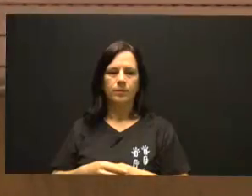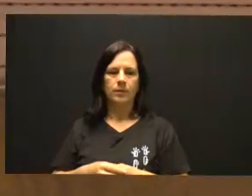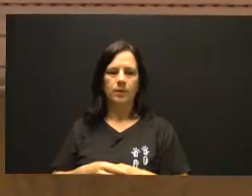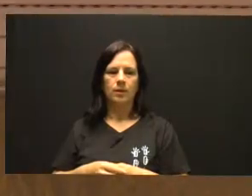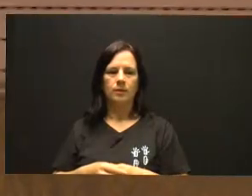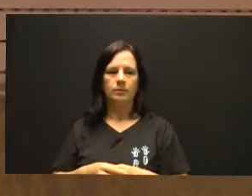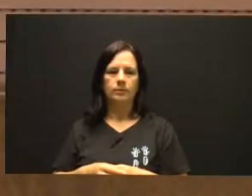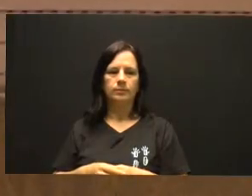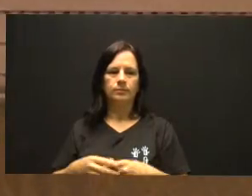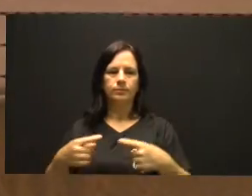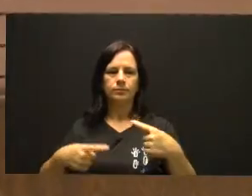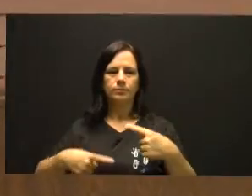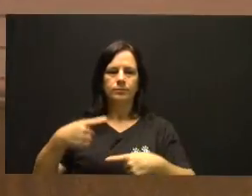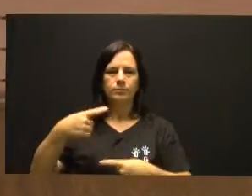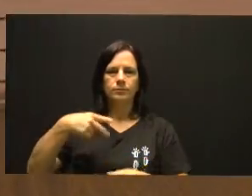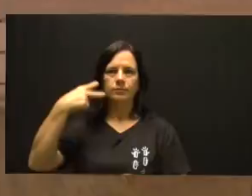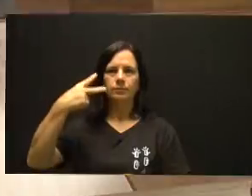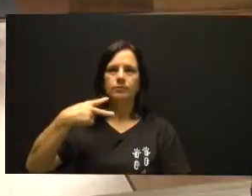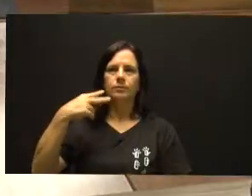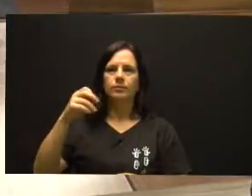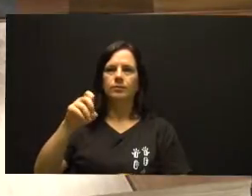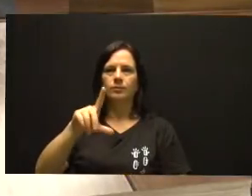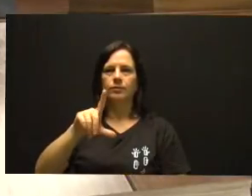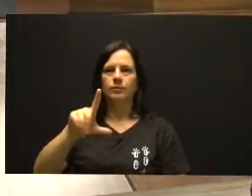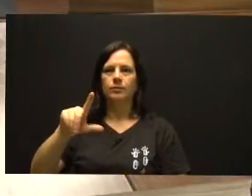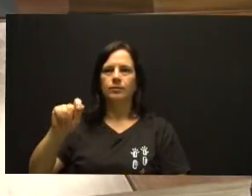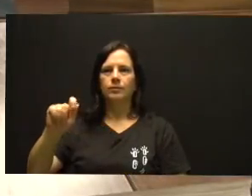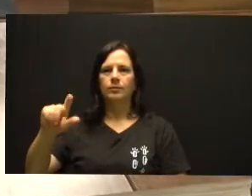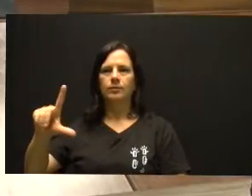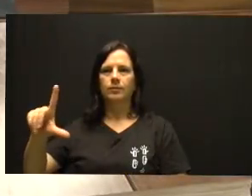Em discussão, com a palavra, vereador Lalá.